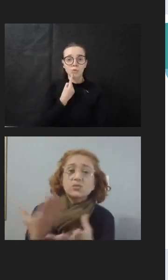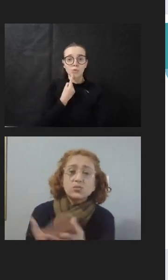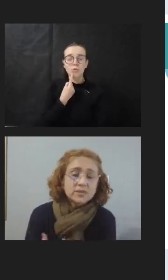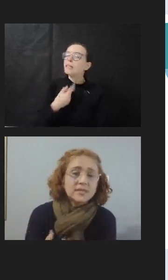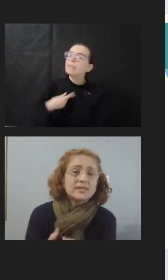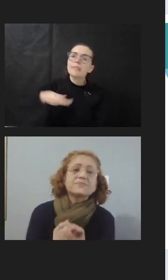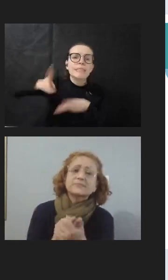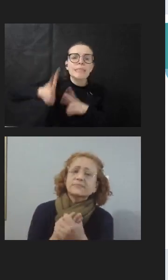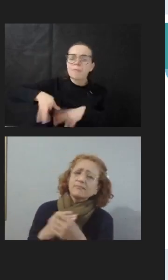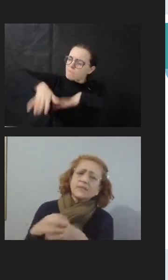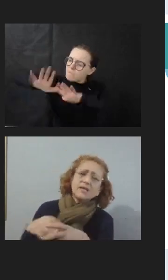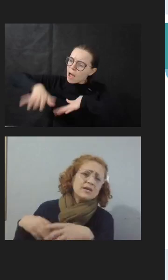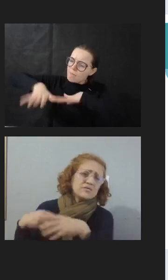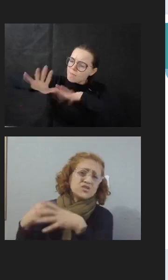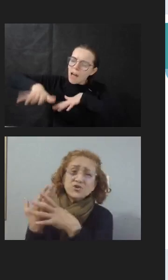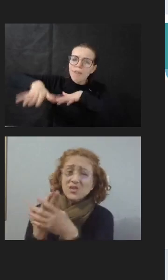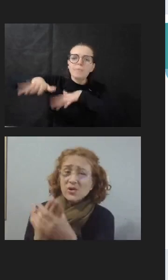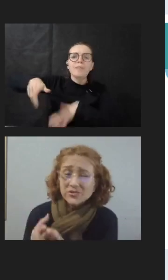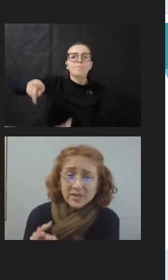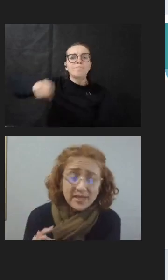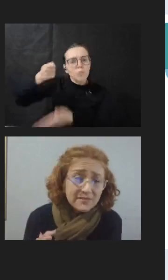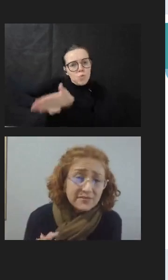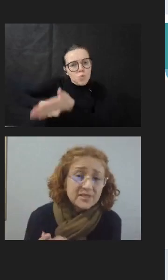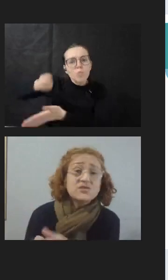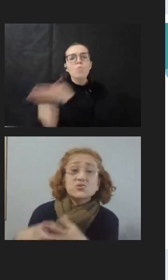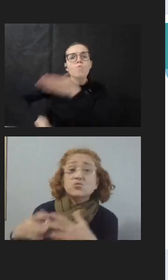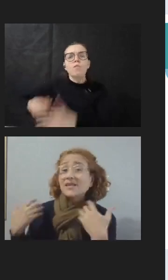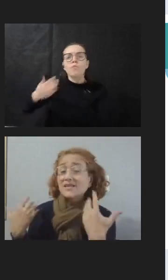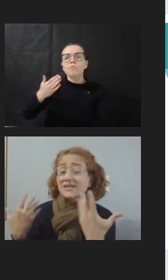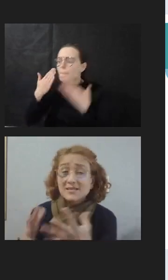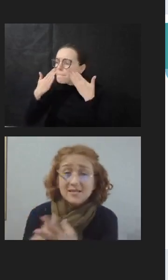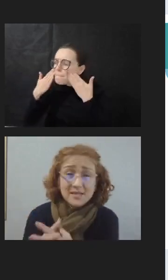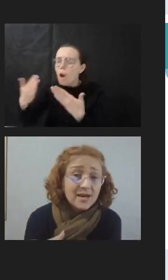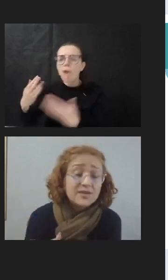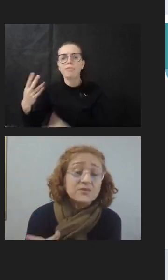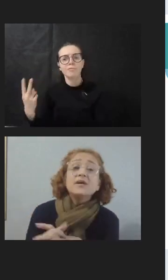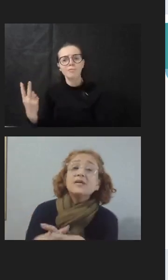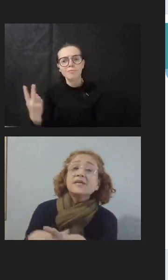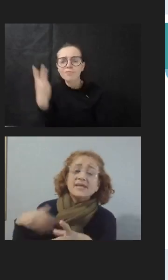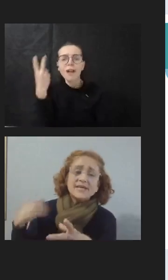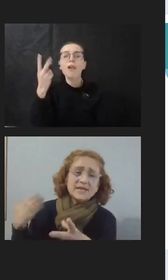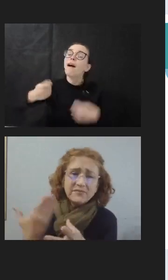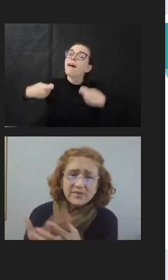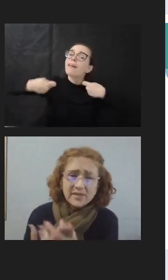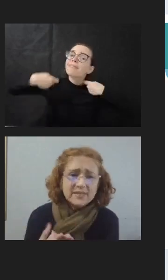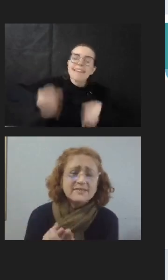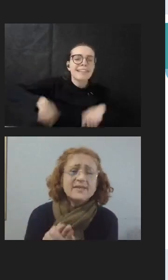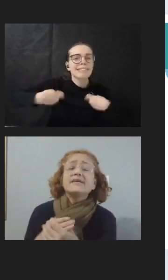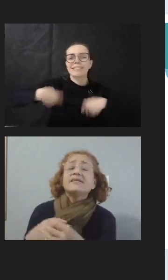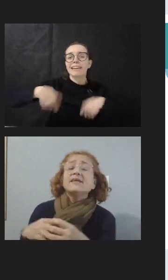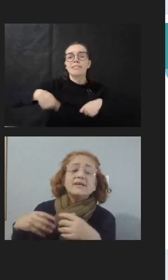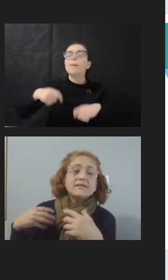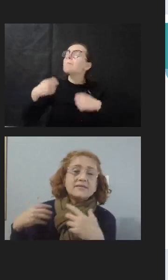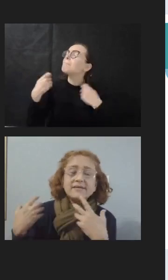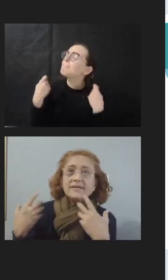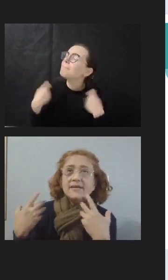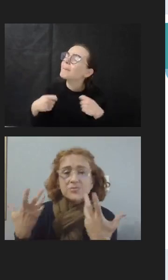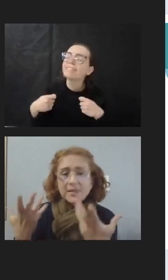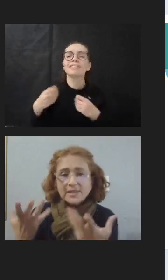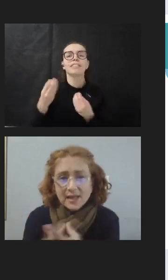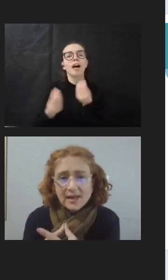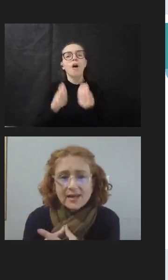dessa luta, de mostrar o quanto é relevante, o quanto é necessário, que tem que haver, tem